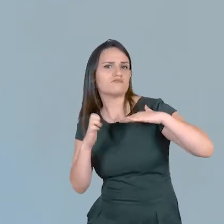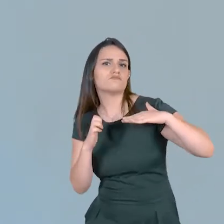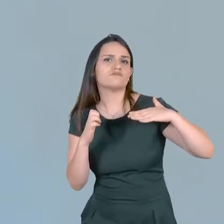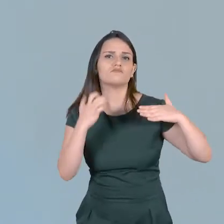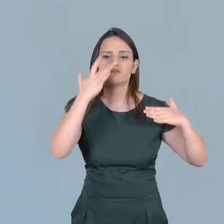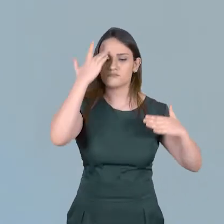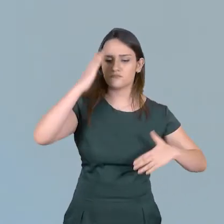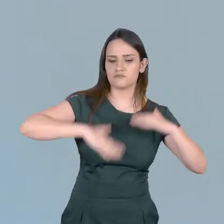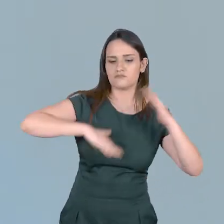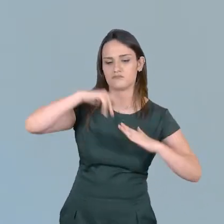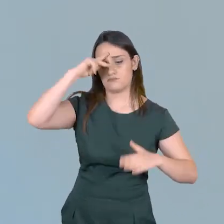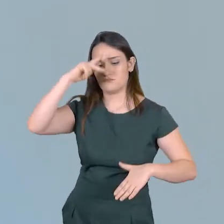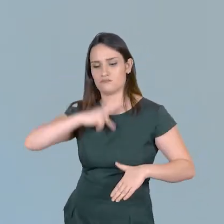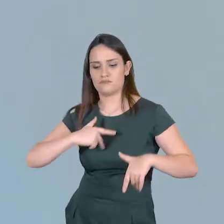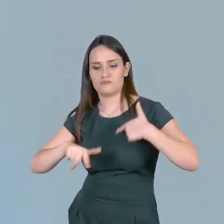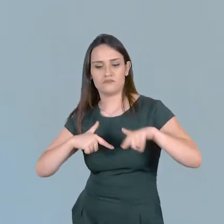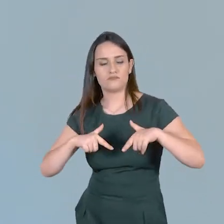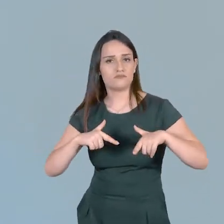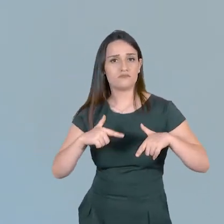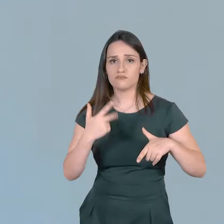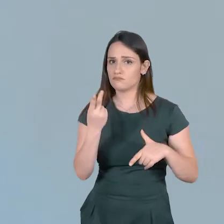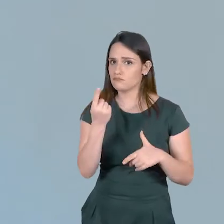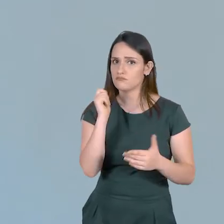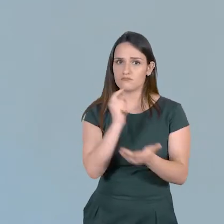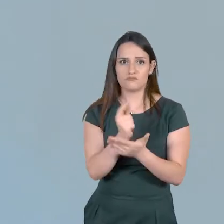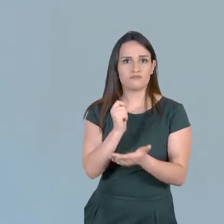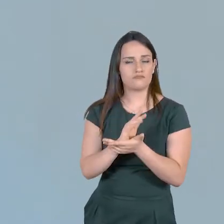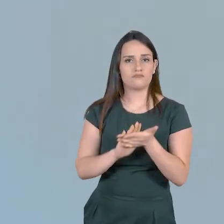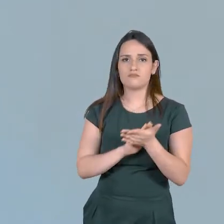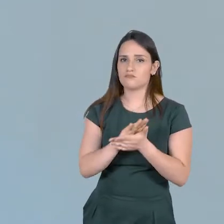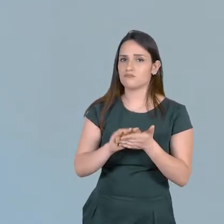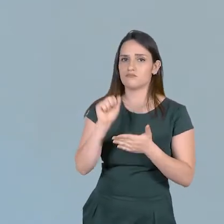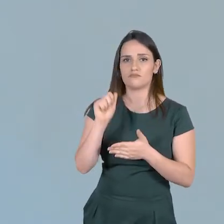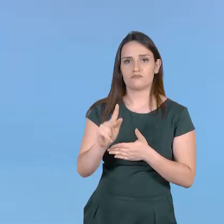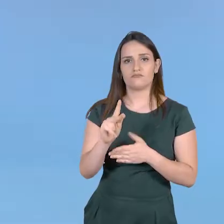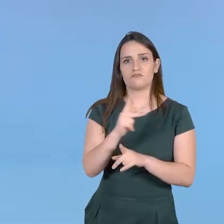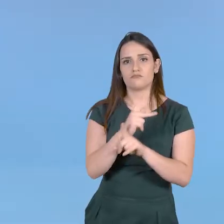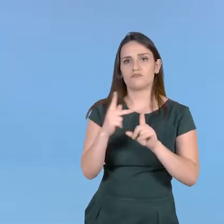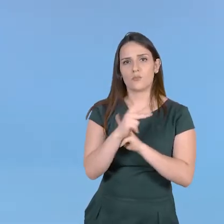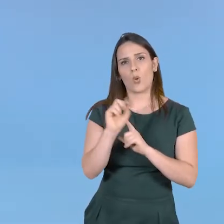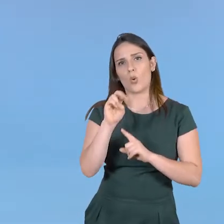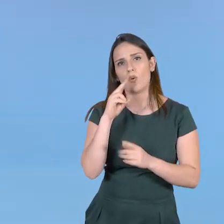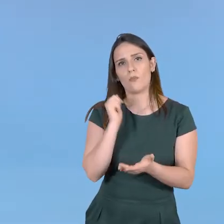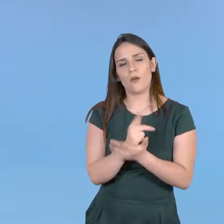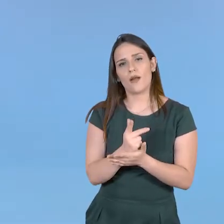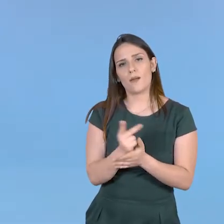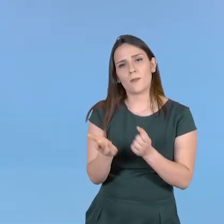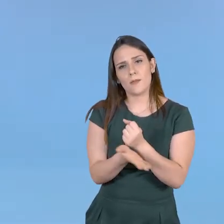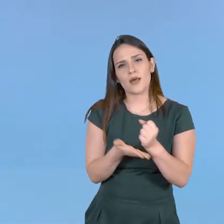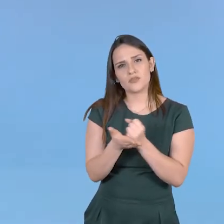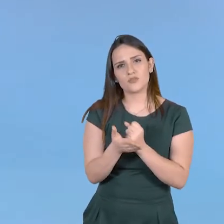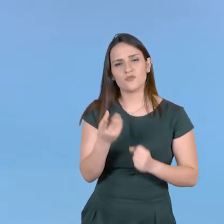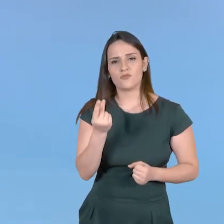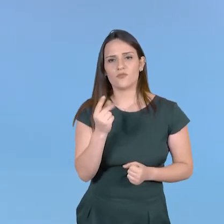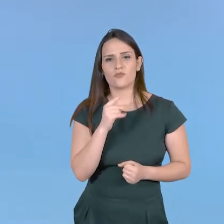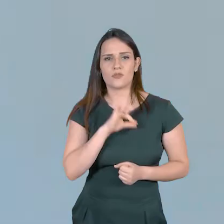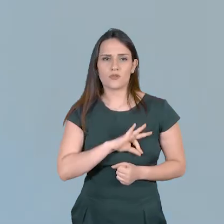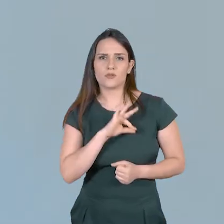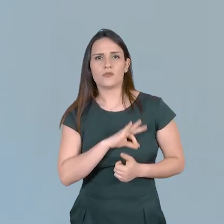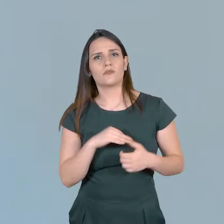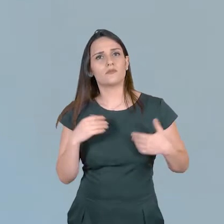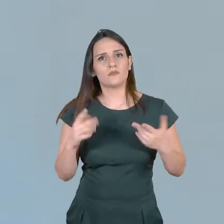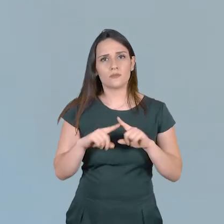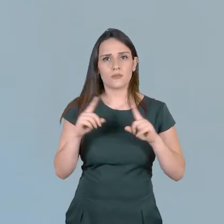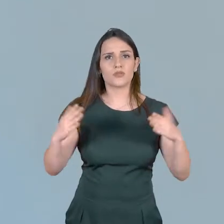profissionais liberais, que não contribuíam para a Previdência ou pagavam aquele valor mínimo só para constar e que hoje,